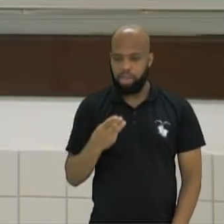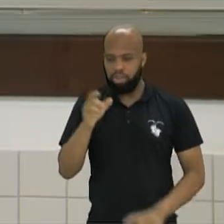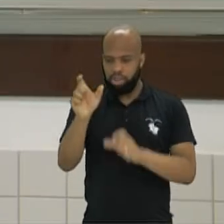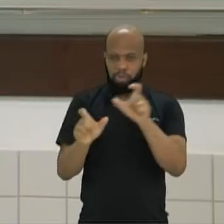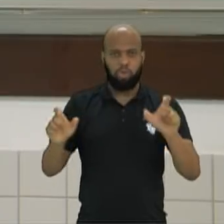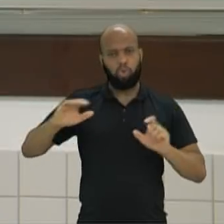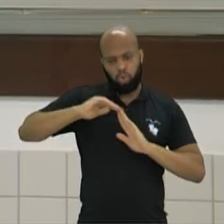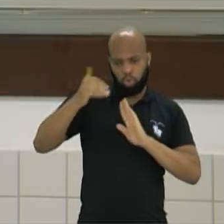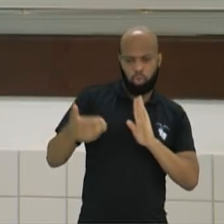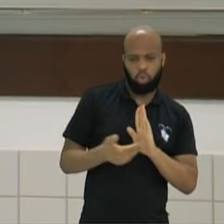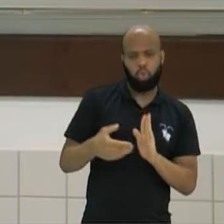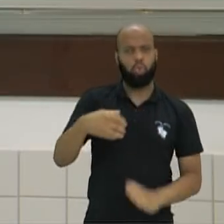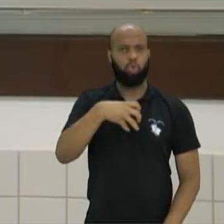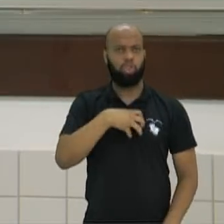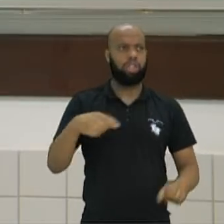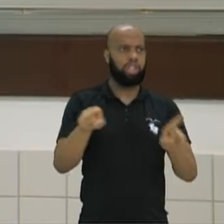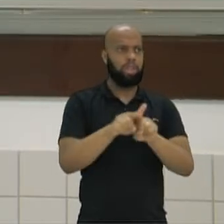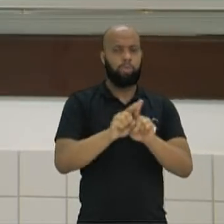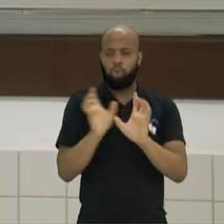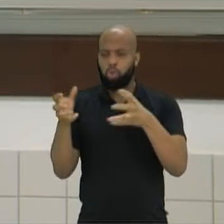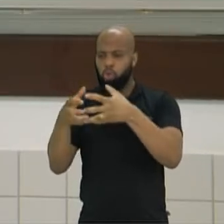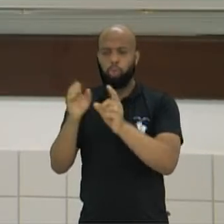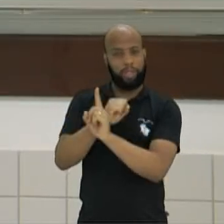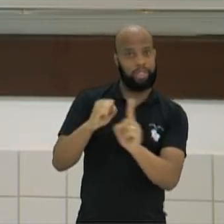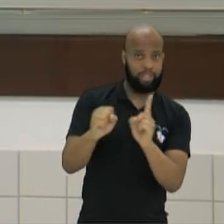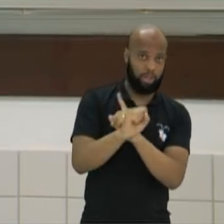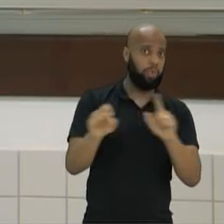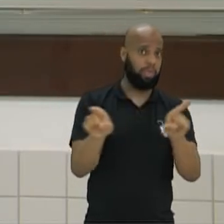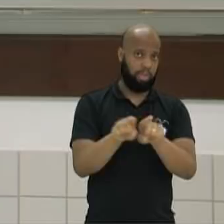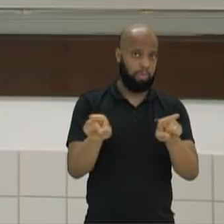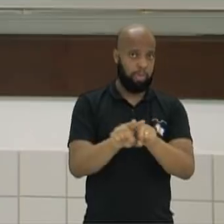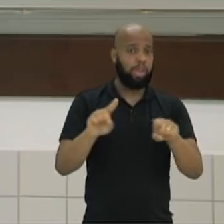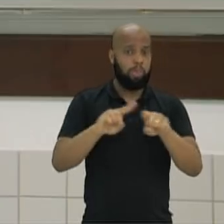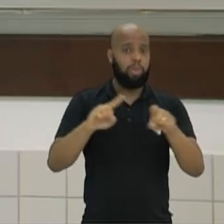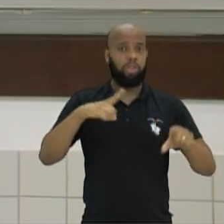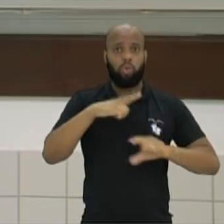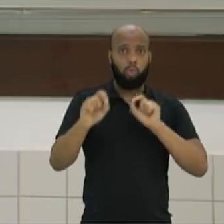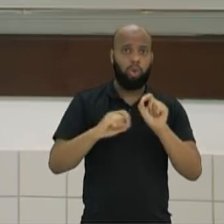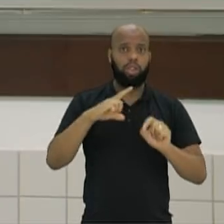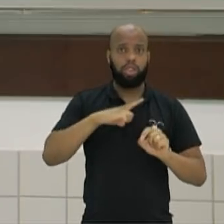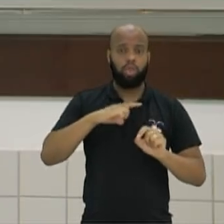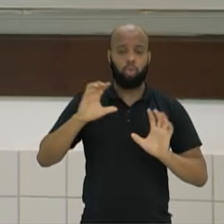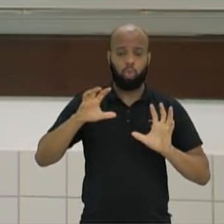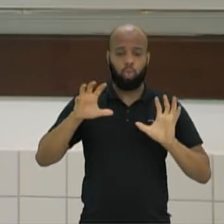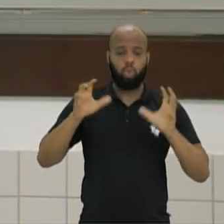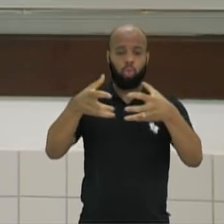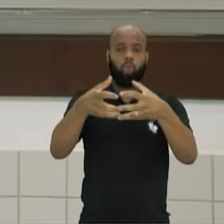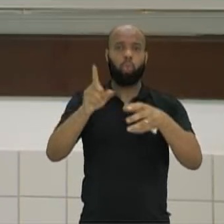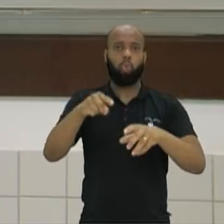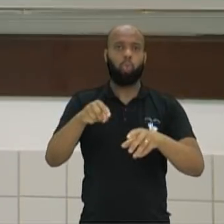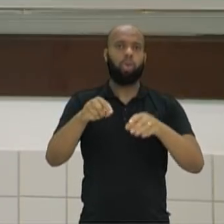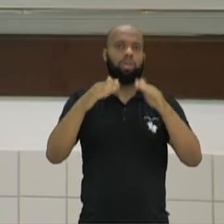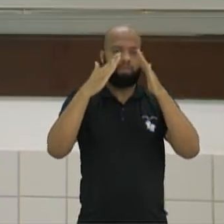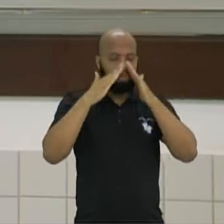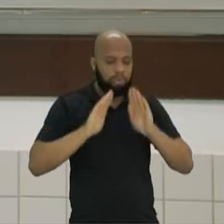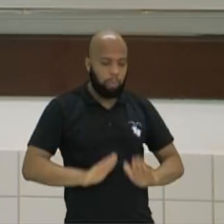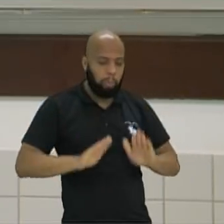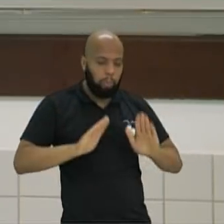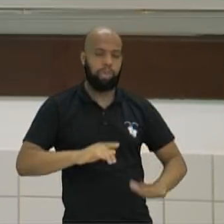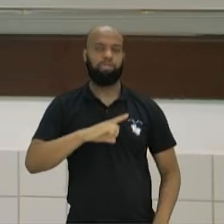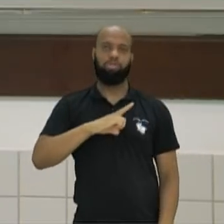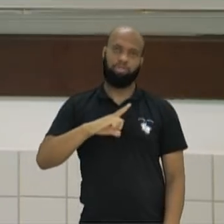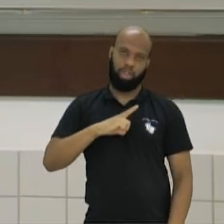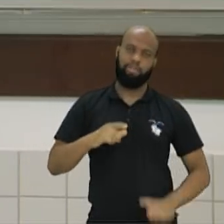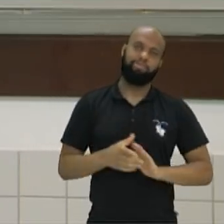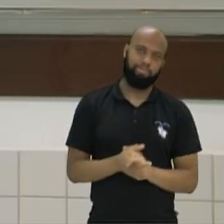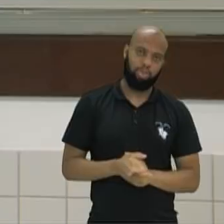as formas e classes e tudo, mas um grande contingente, nós estamos falando de uma sociedade muito humilde, não é mesmo? E como